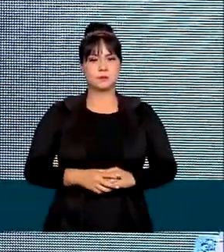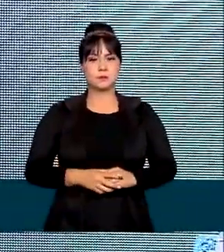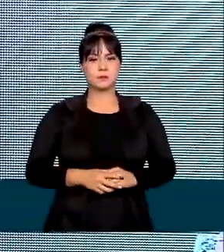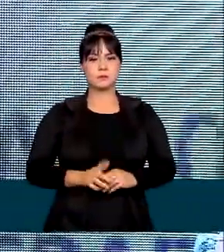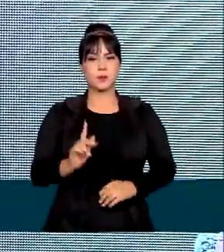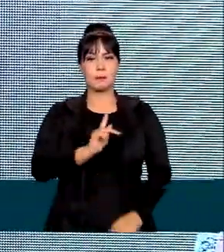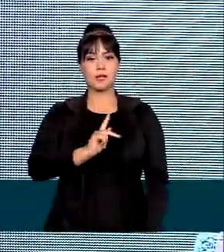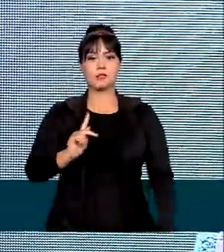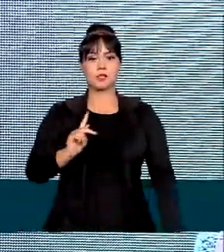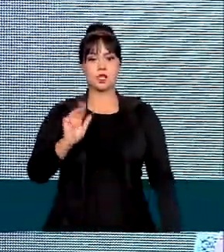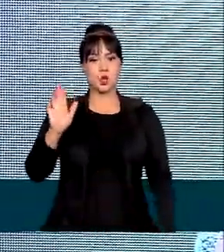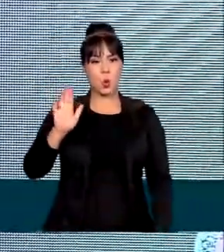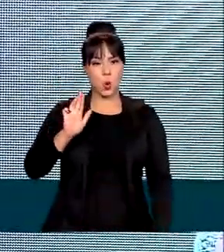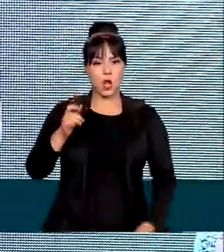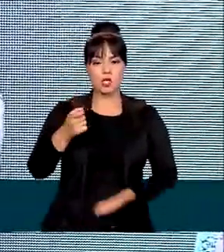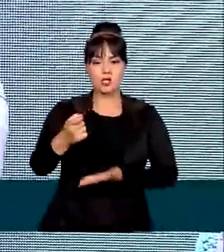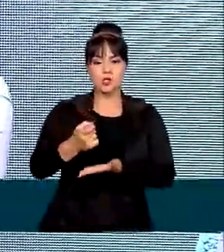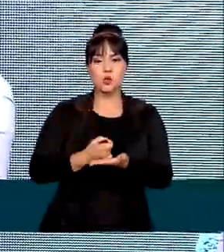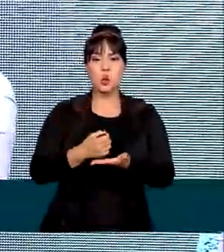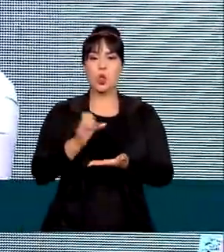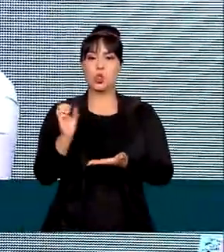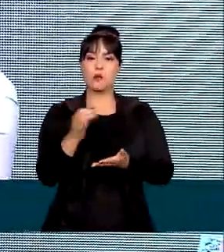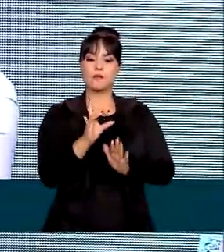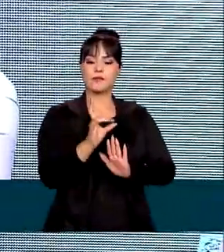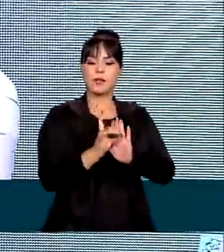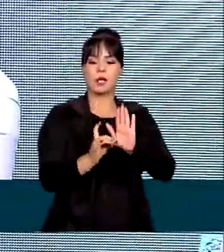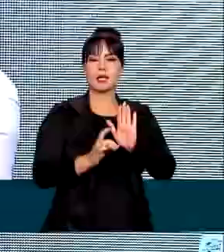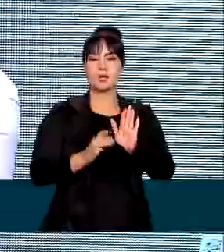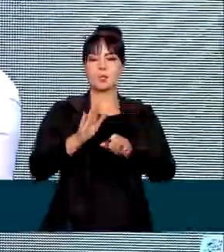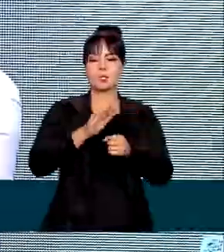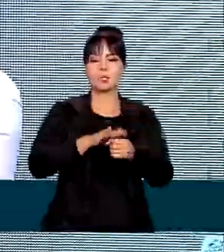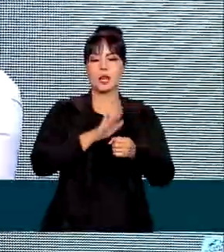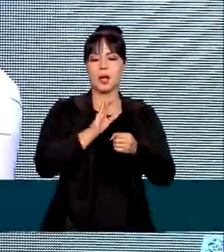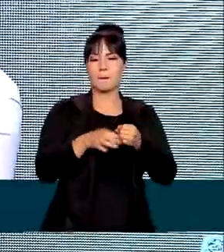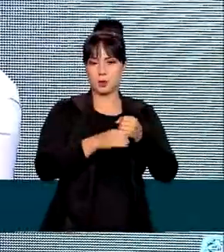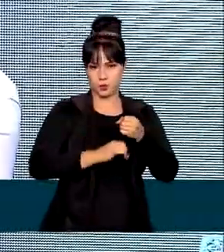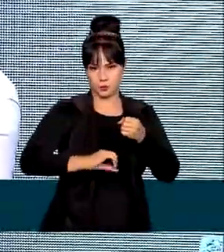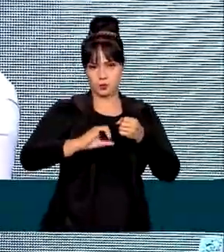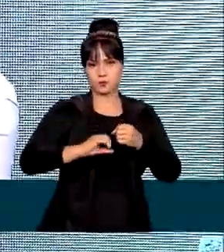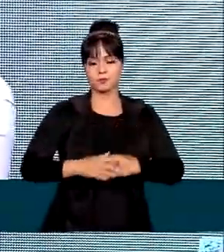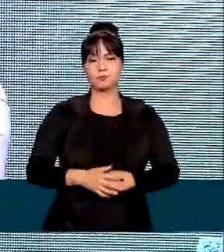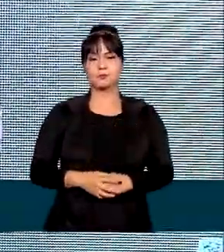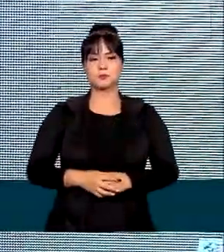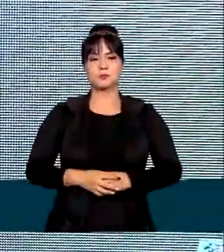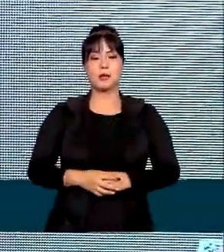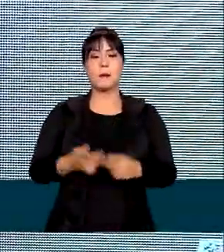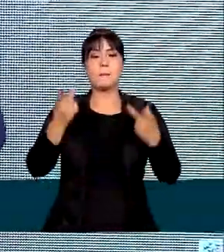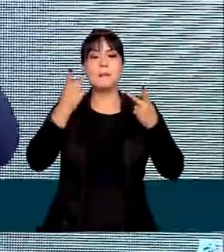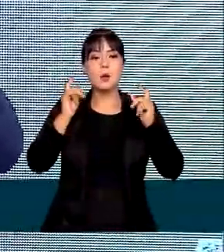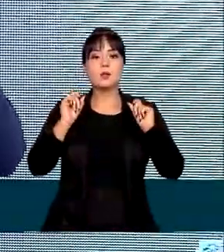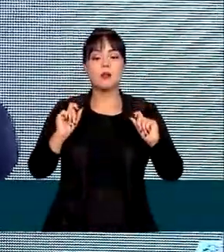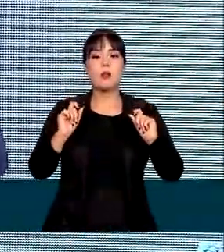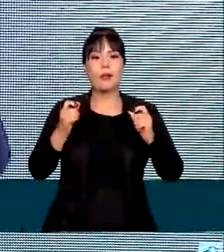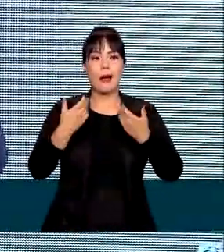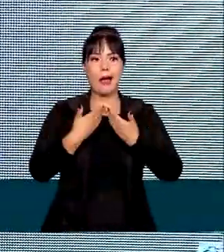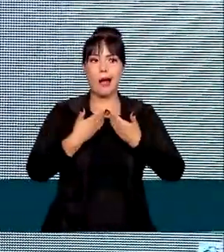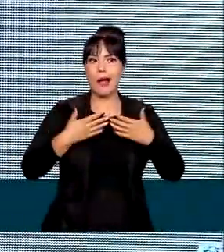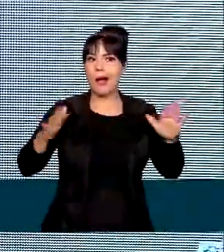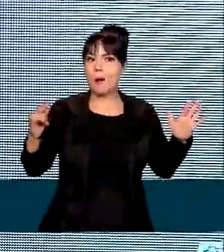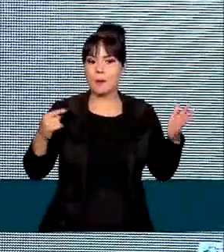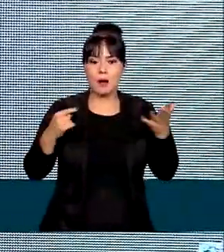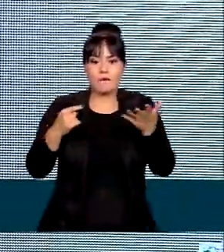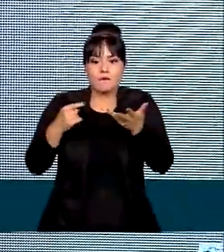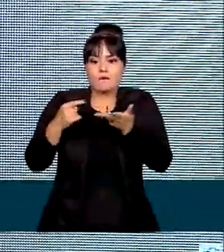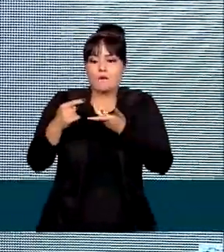o presidente Lula assinou o novo decreto do saneamento para que abra o